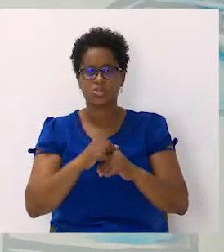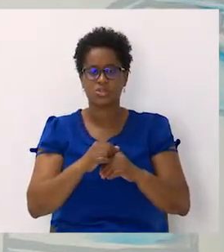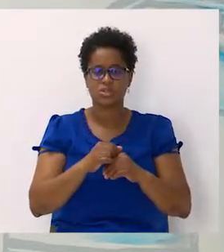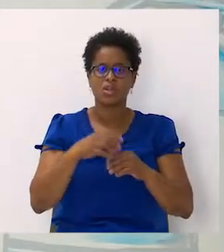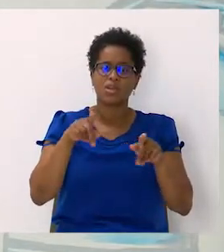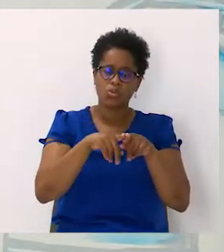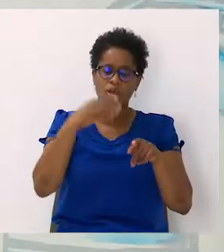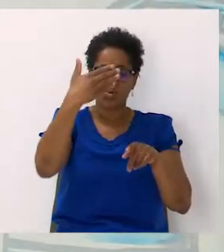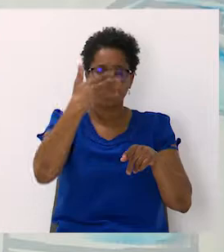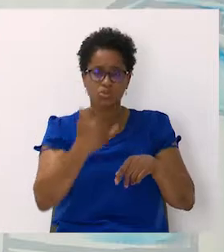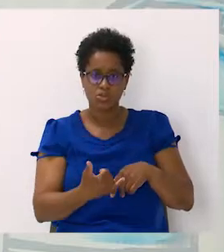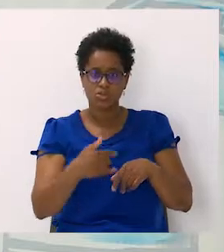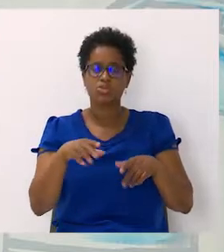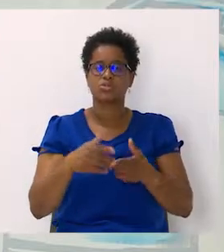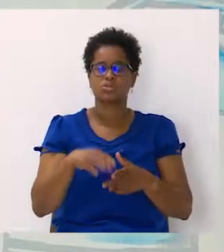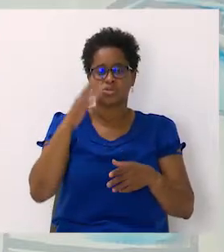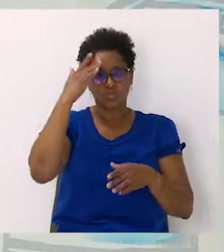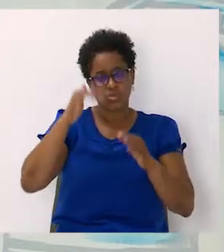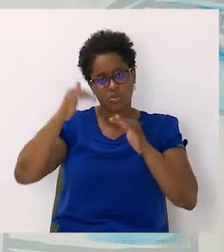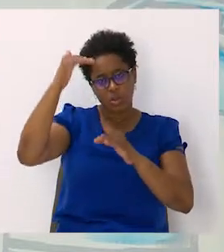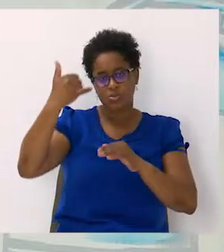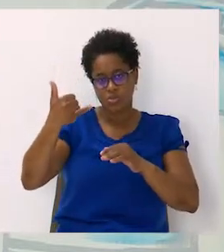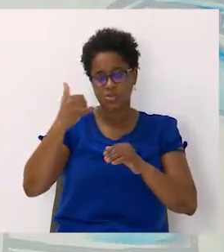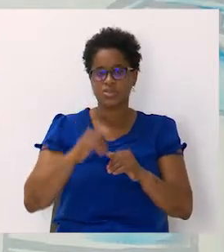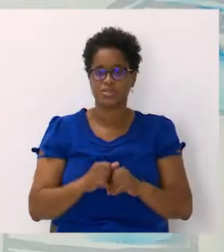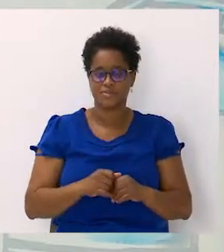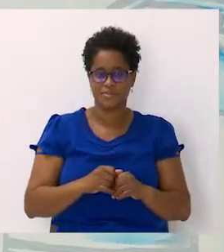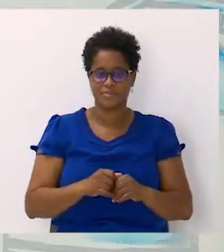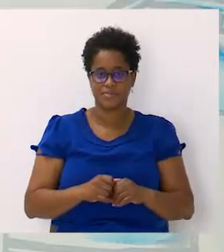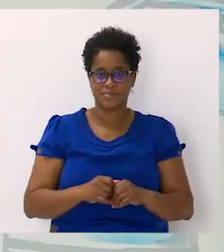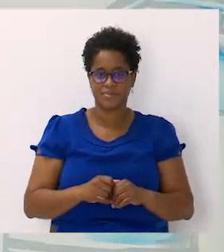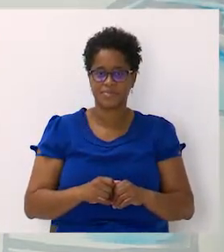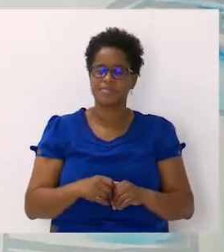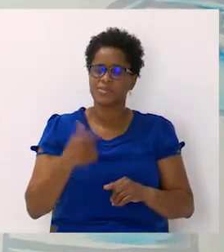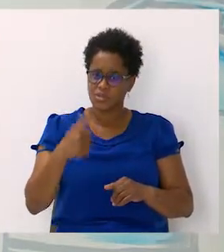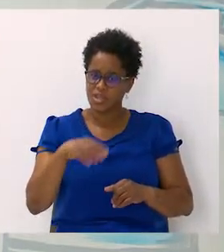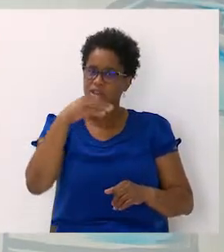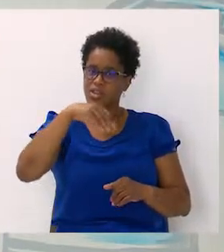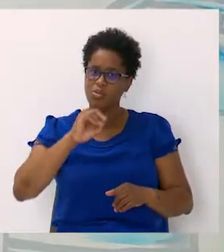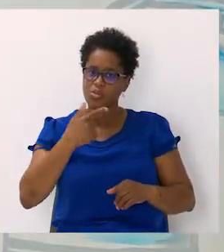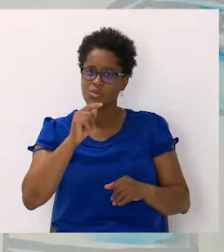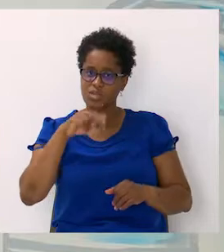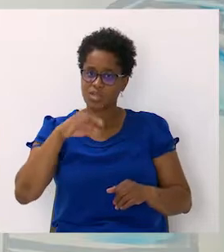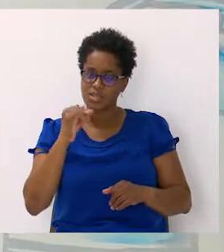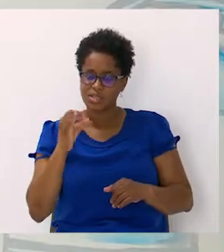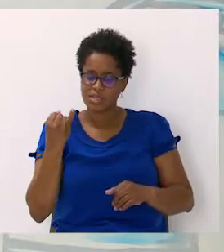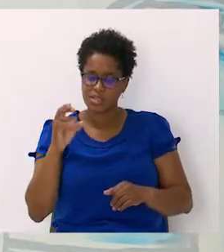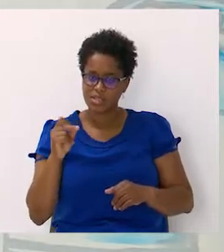1 sobre 2 de expoente 2. Estamos falando de potência de